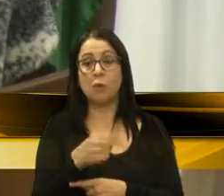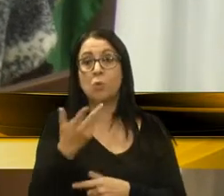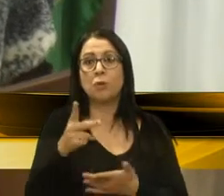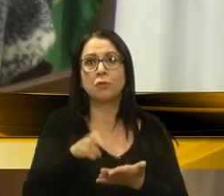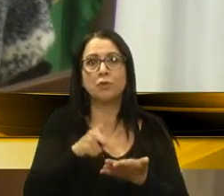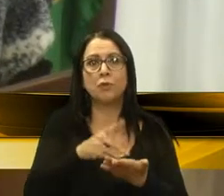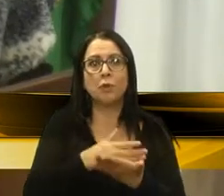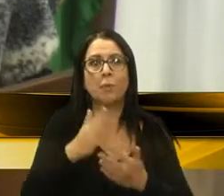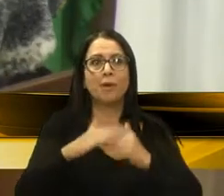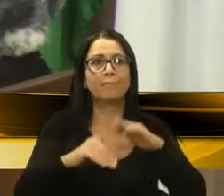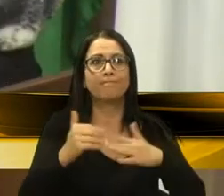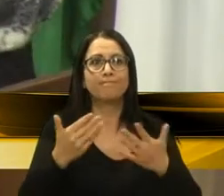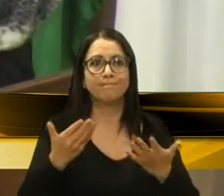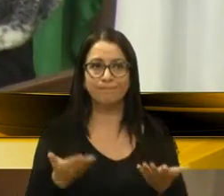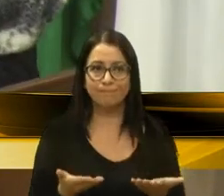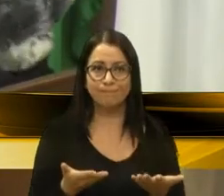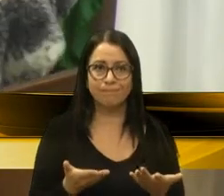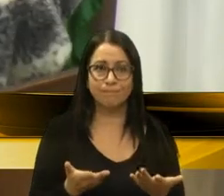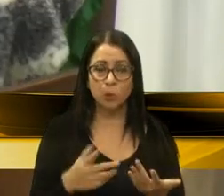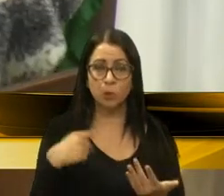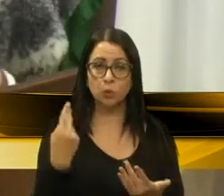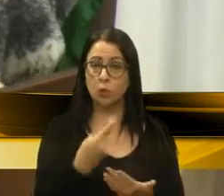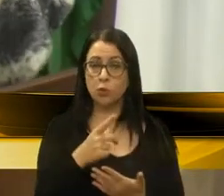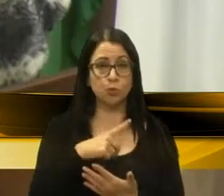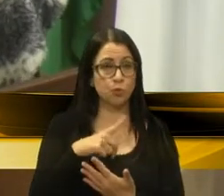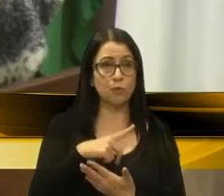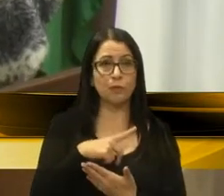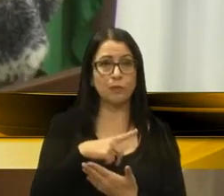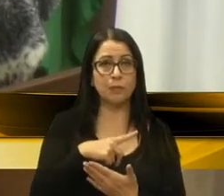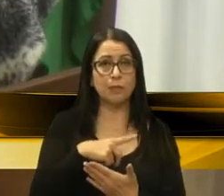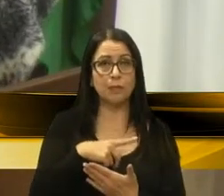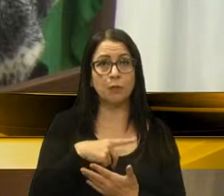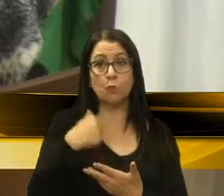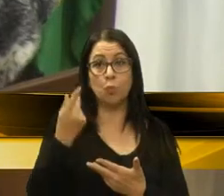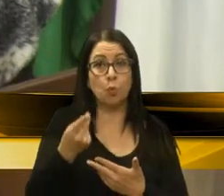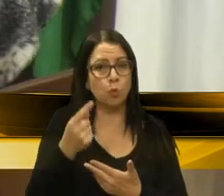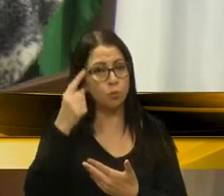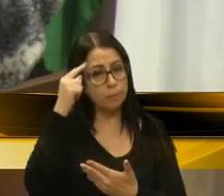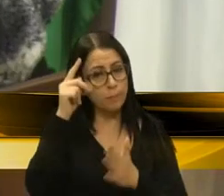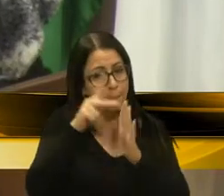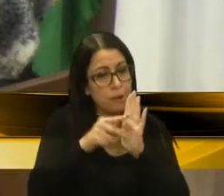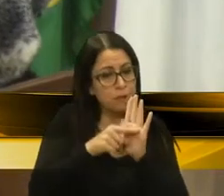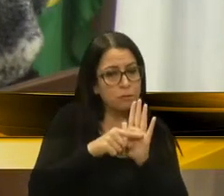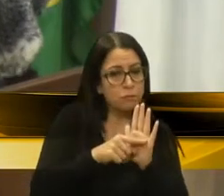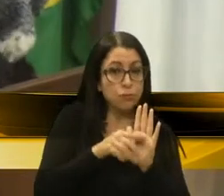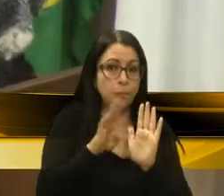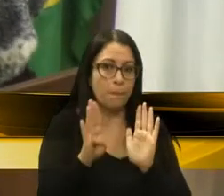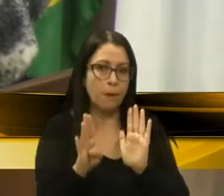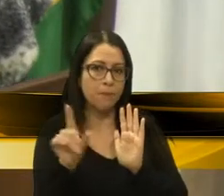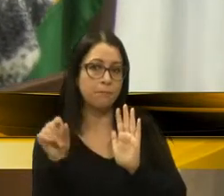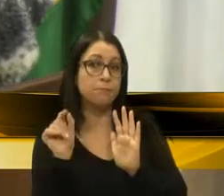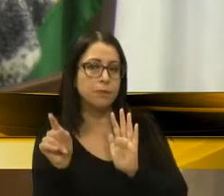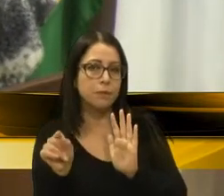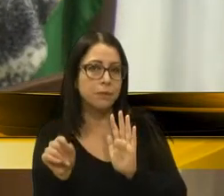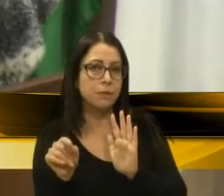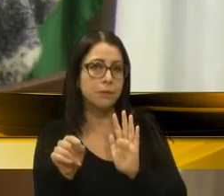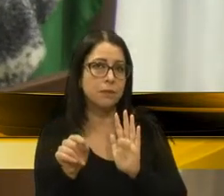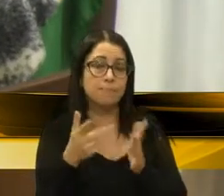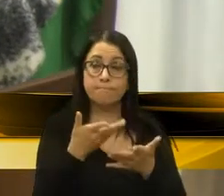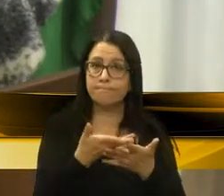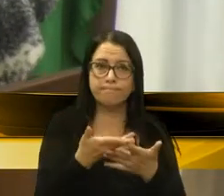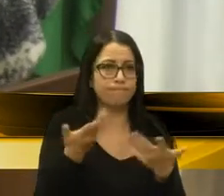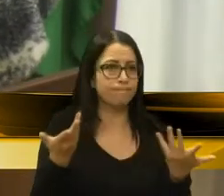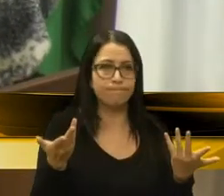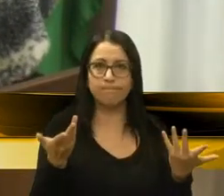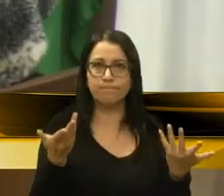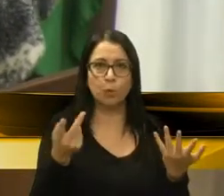começam as obras? Então, se nós não tivermos um plano B, nós vamos, daqui a pouco, não estar numa